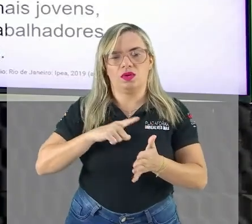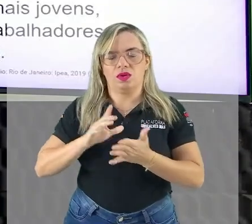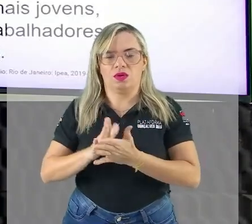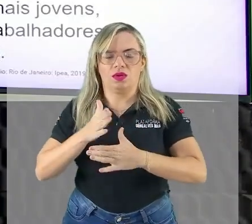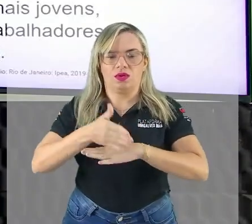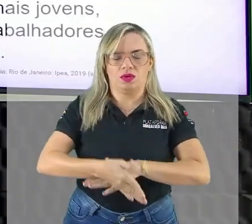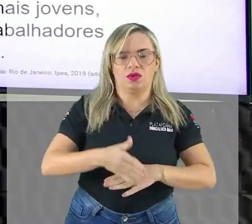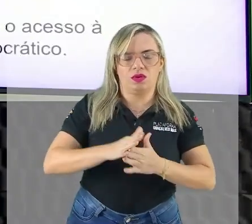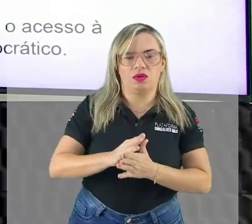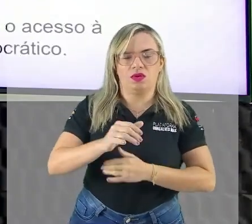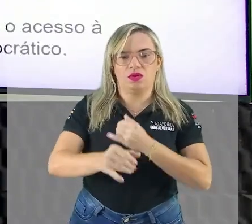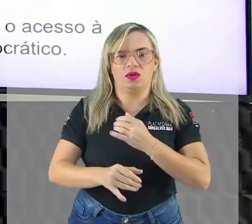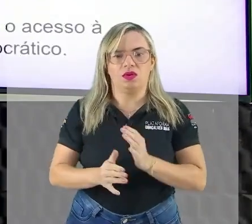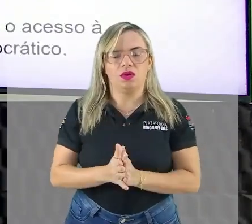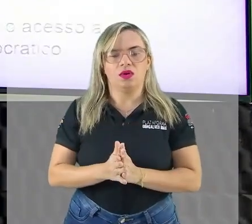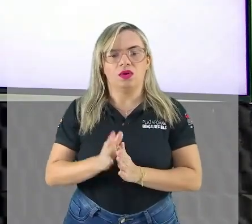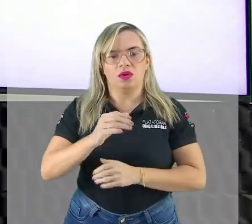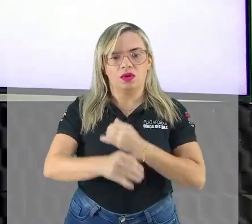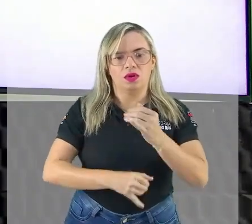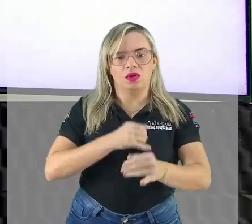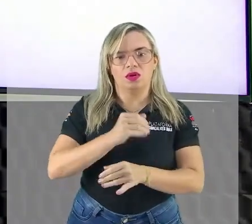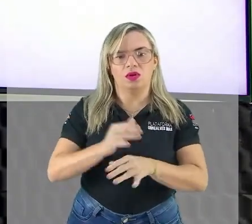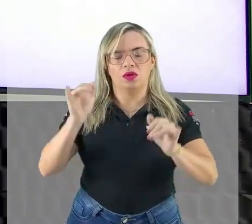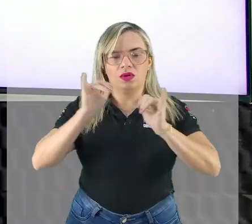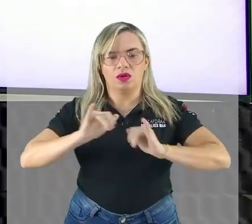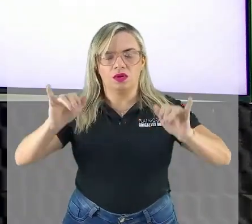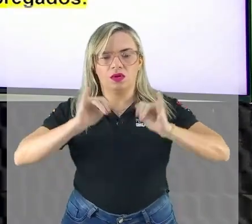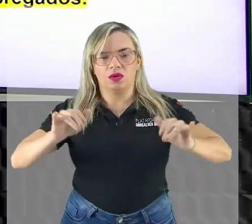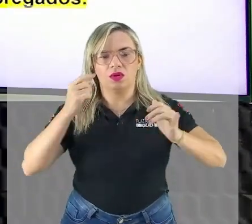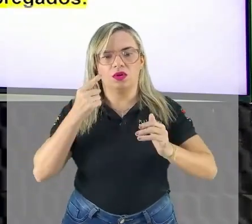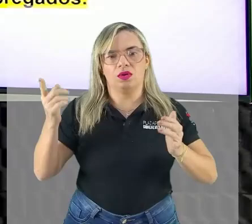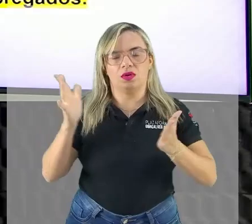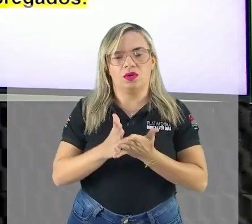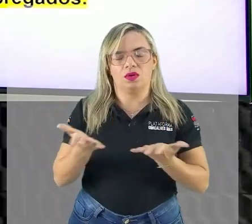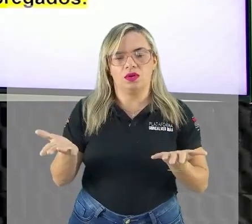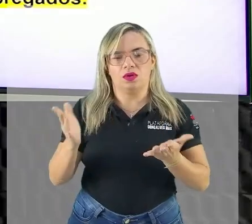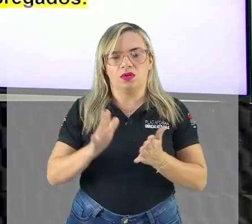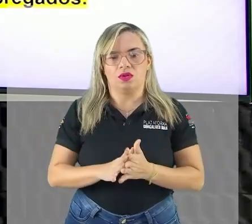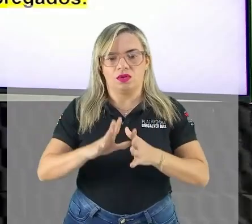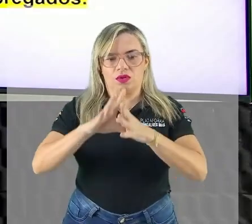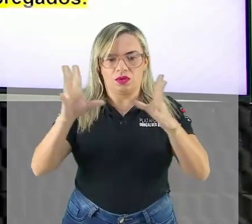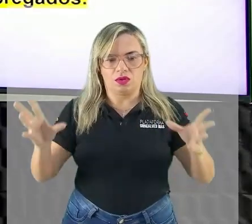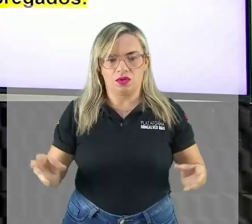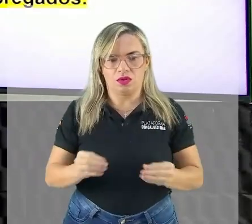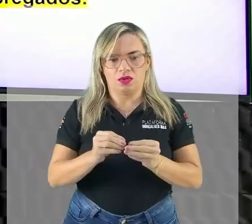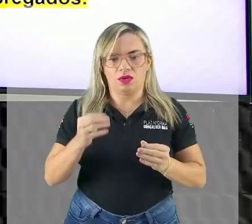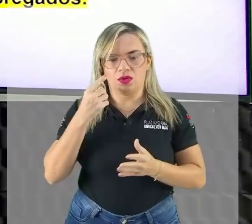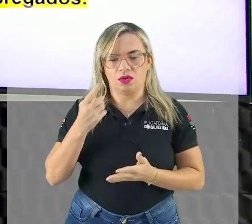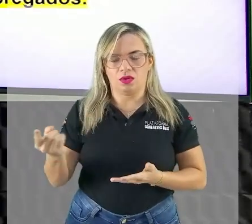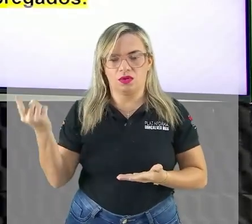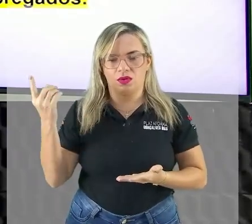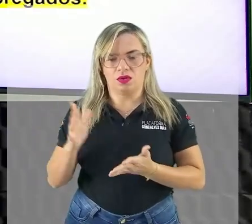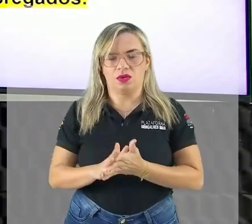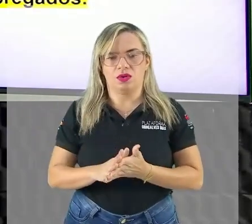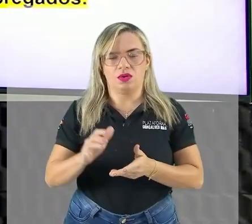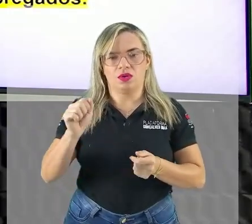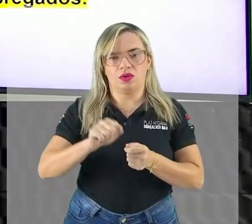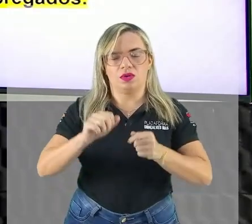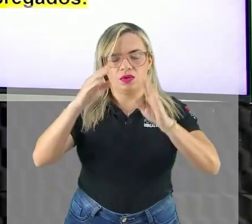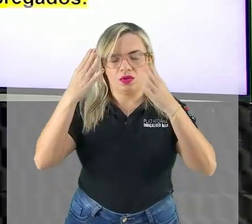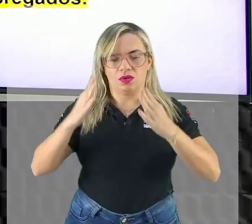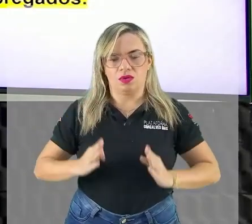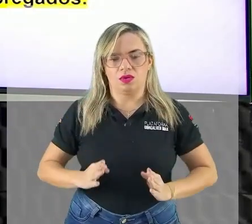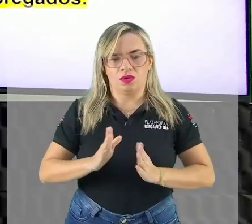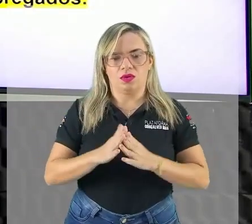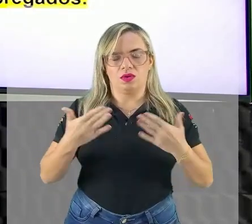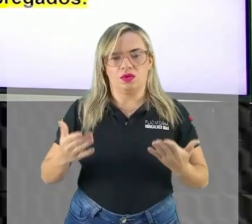informações. Então, com base nisso, a gente vai para as alternativas e a gente vai chegar à conclusão de que Os pesquisadores, né, quando a gente faz a análise, a